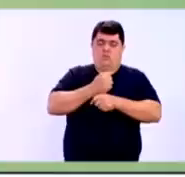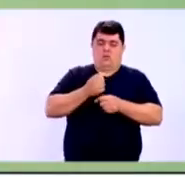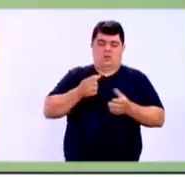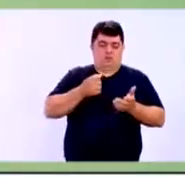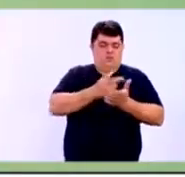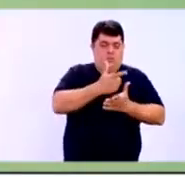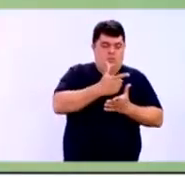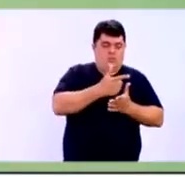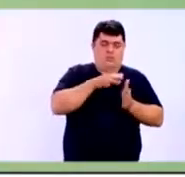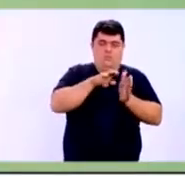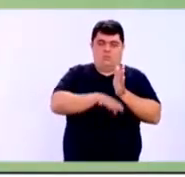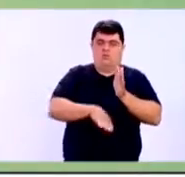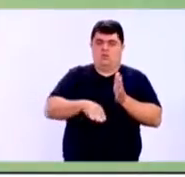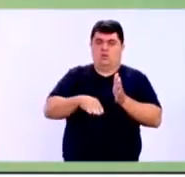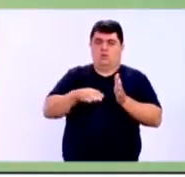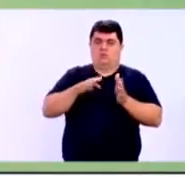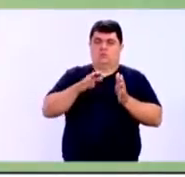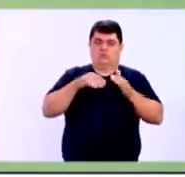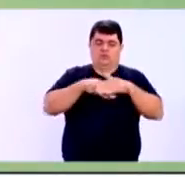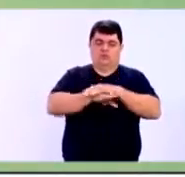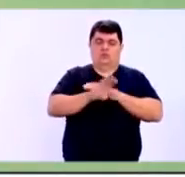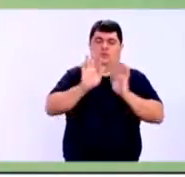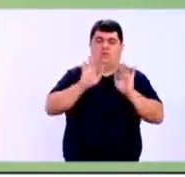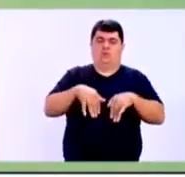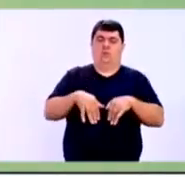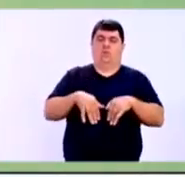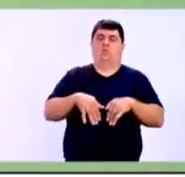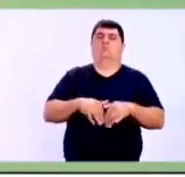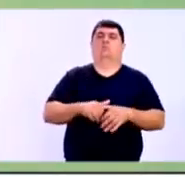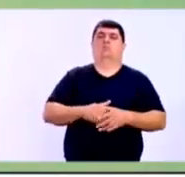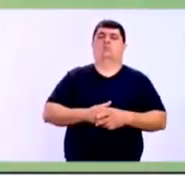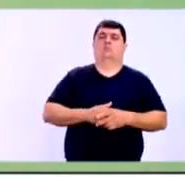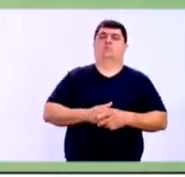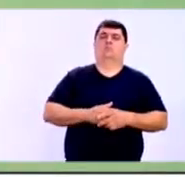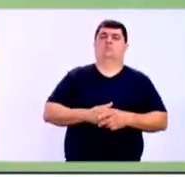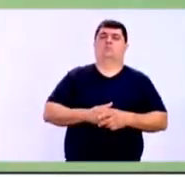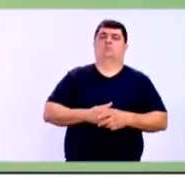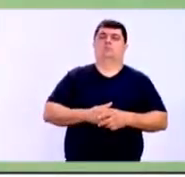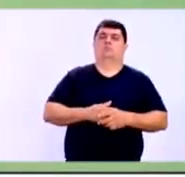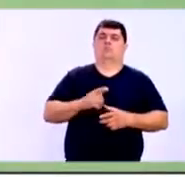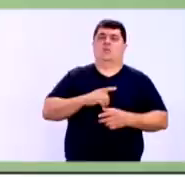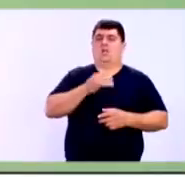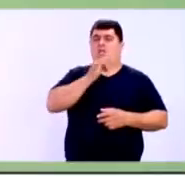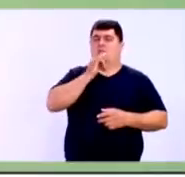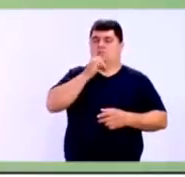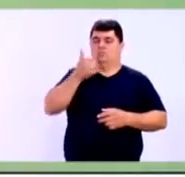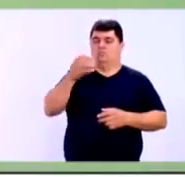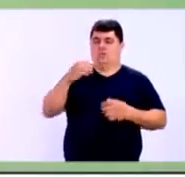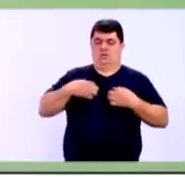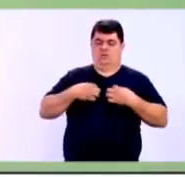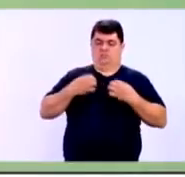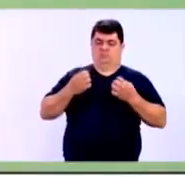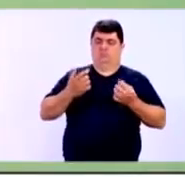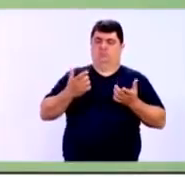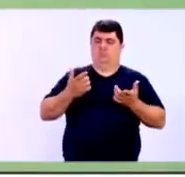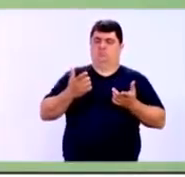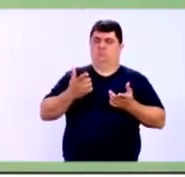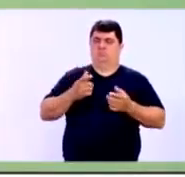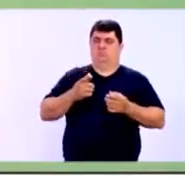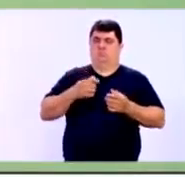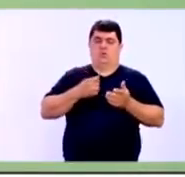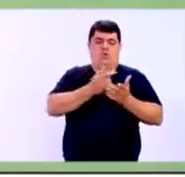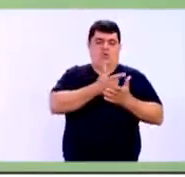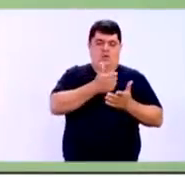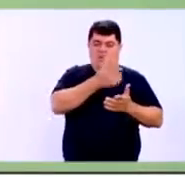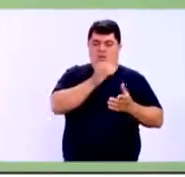compras menos o estoque final. Eu tenho de início 10 blusas. Comprei